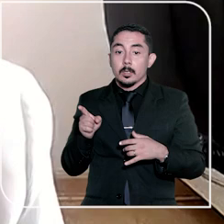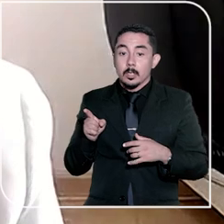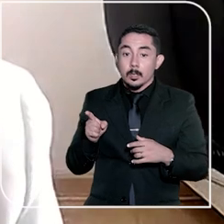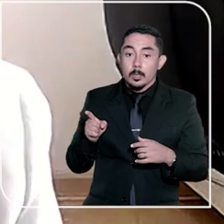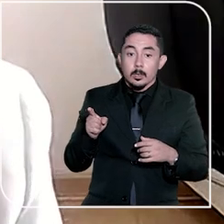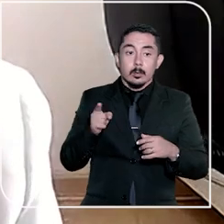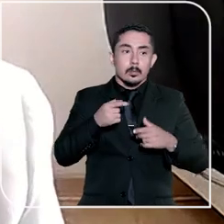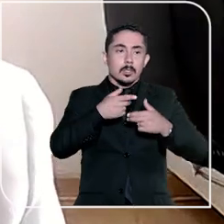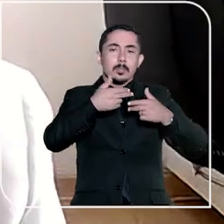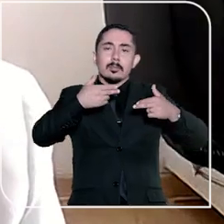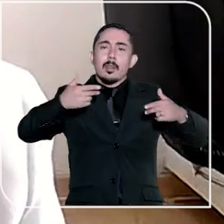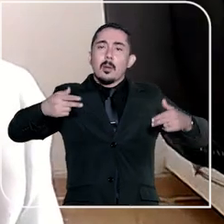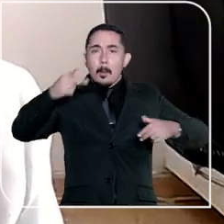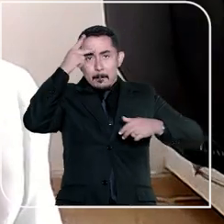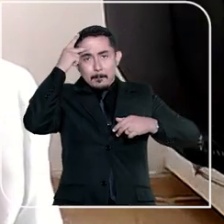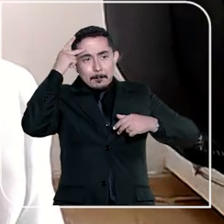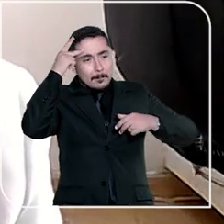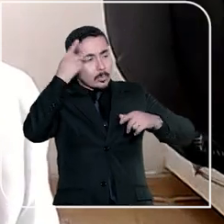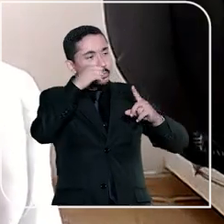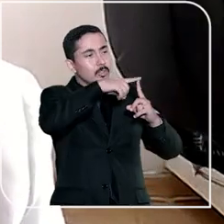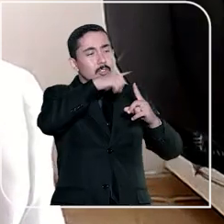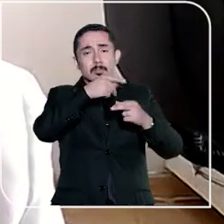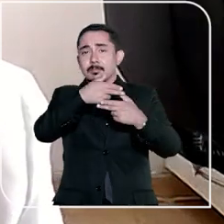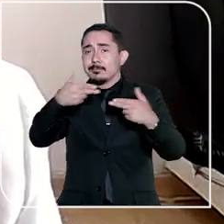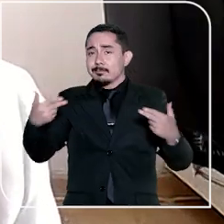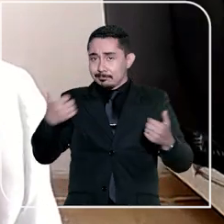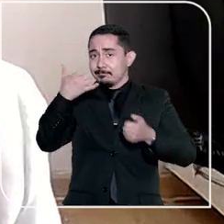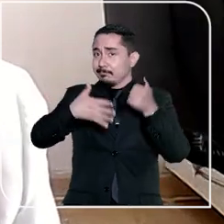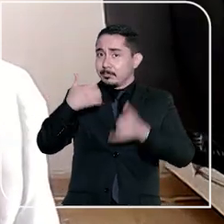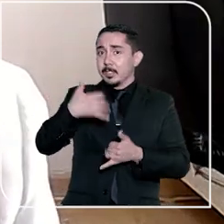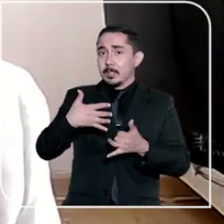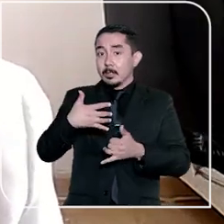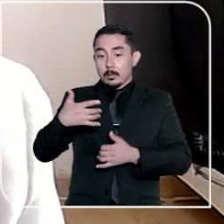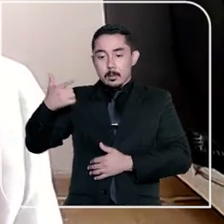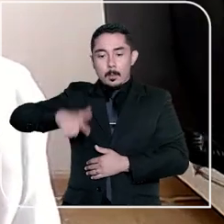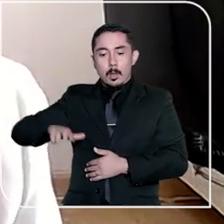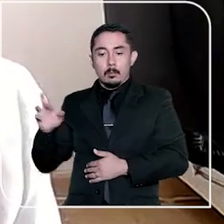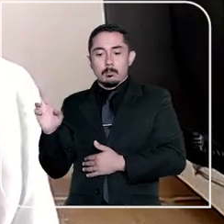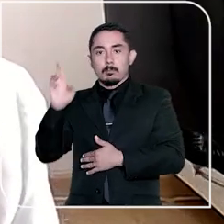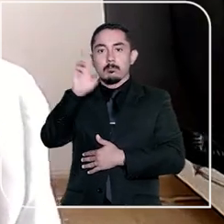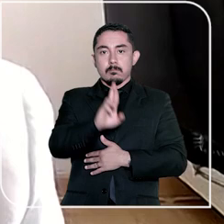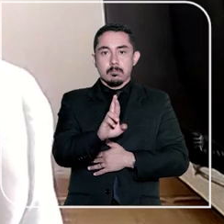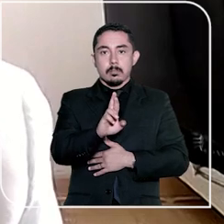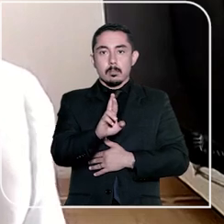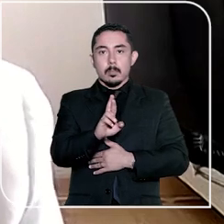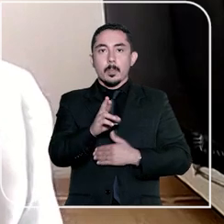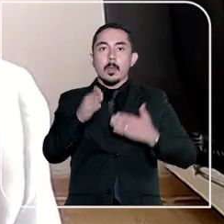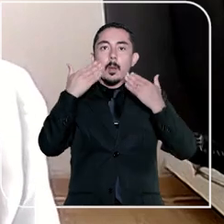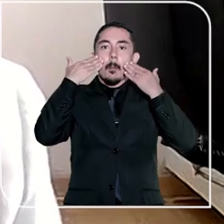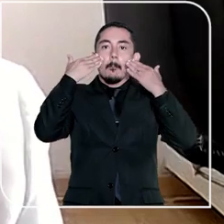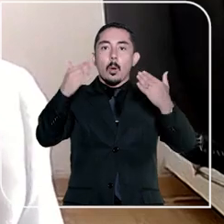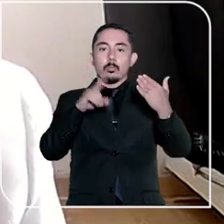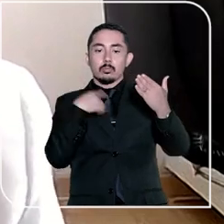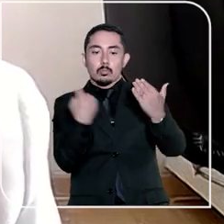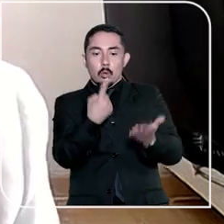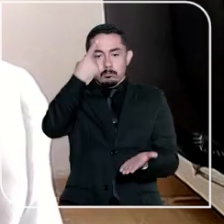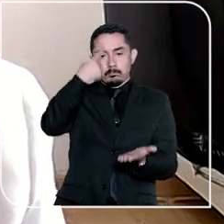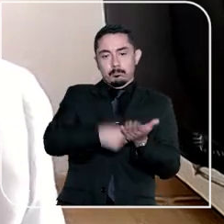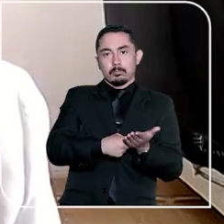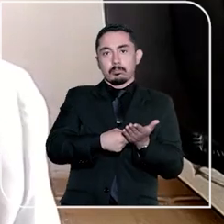observando uma participação racial diversa e representativa e isso reflete o nosso